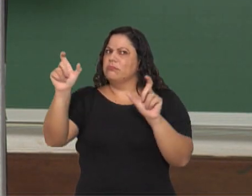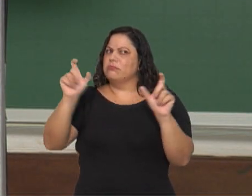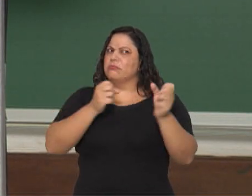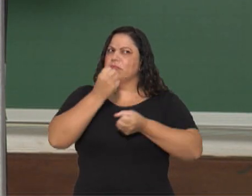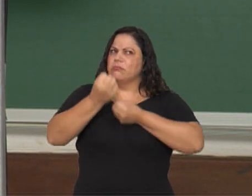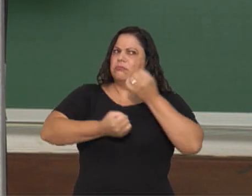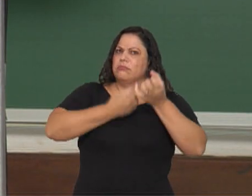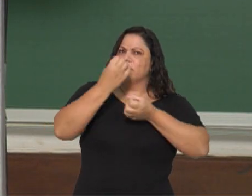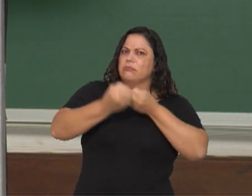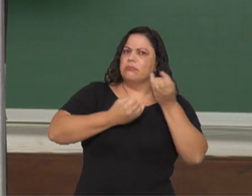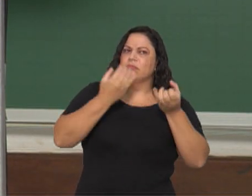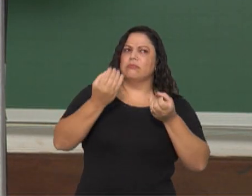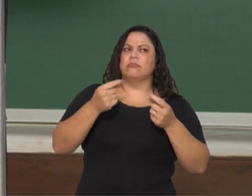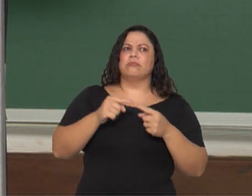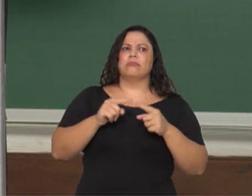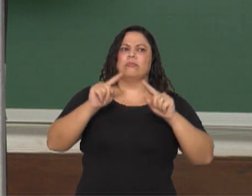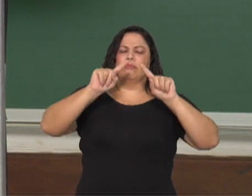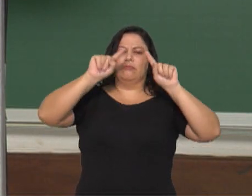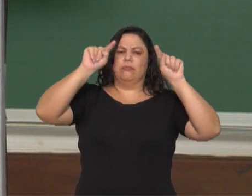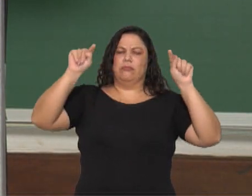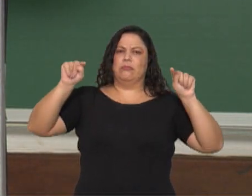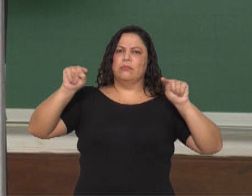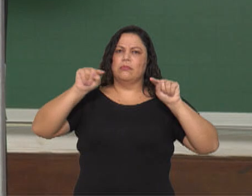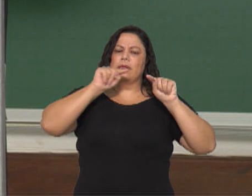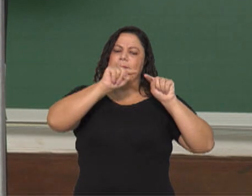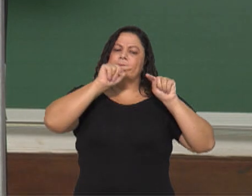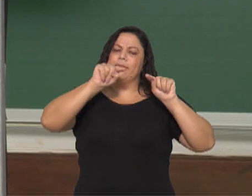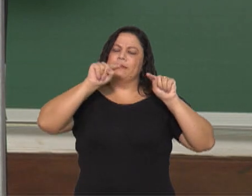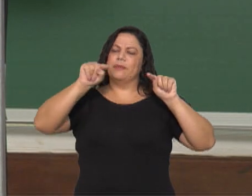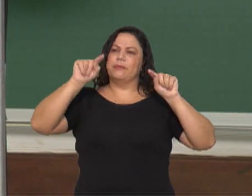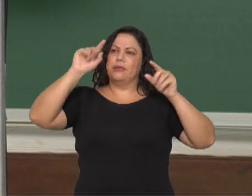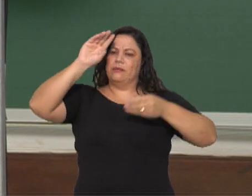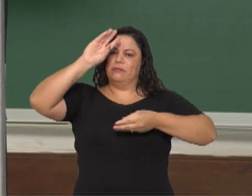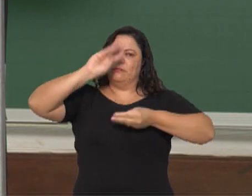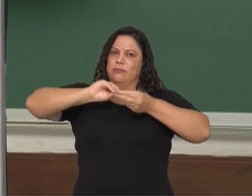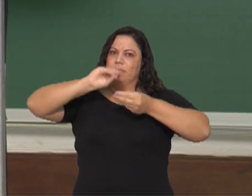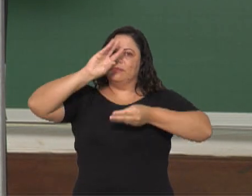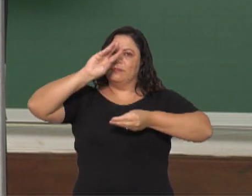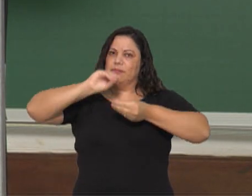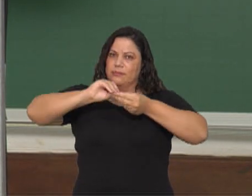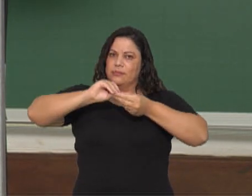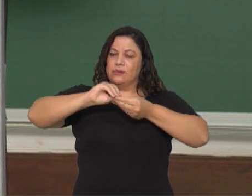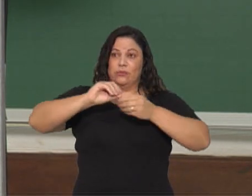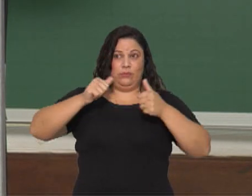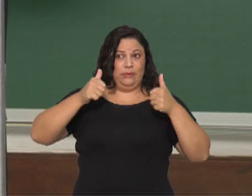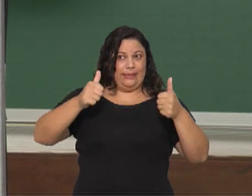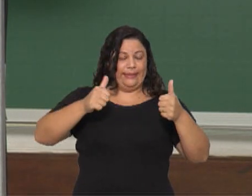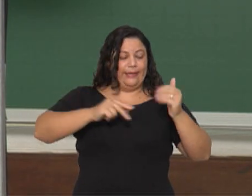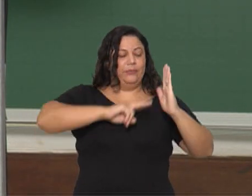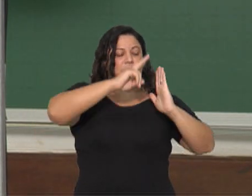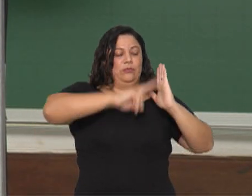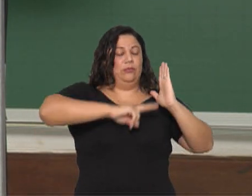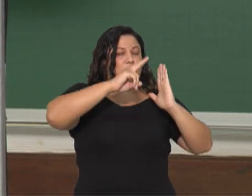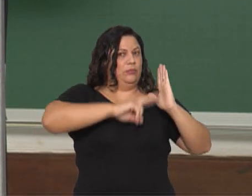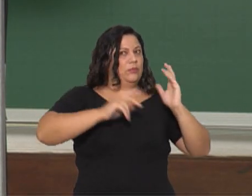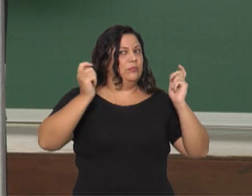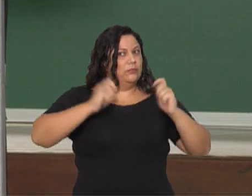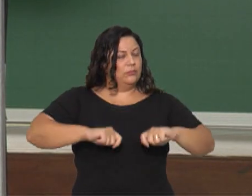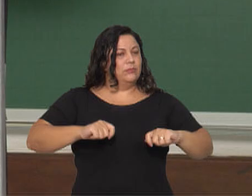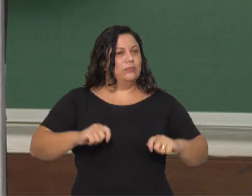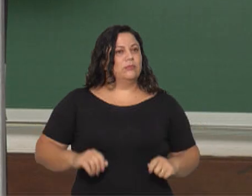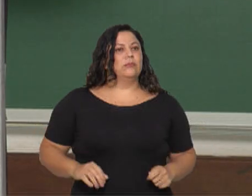que essa indicação é porque nós estamos fragmentando o nosso texto. Mas vocês podem fazer a leitura na íntegra do texto, ok?